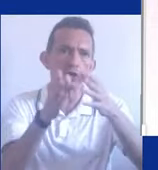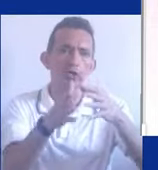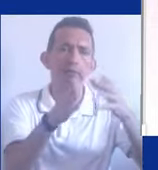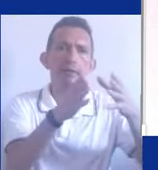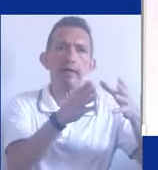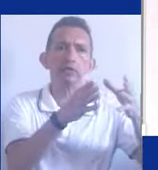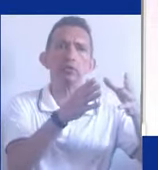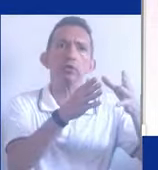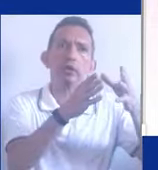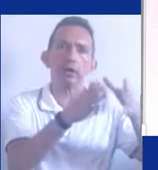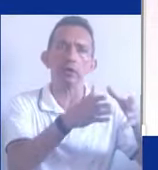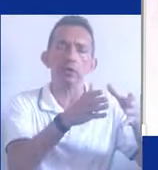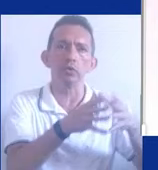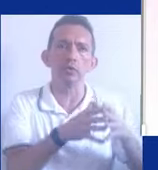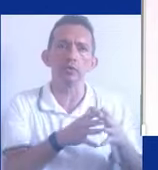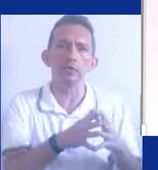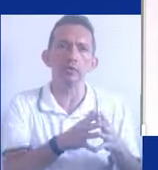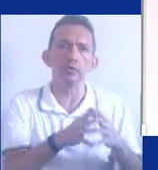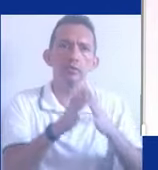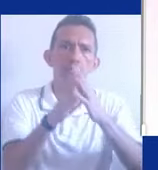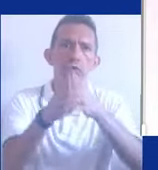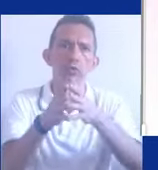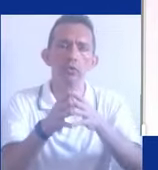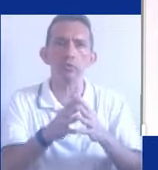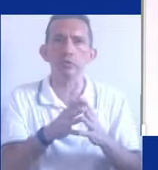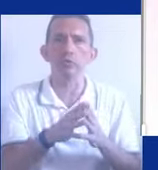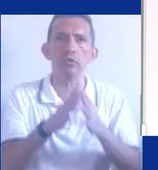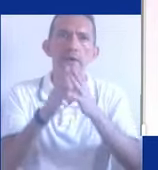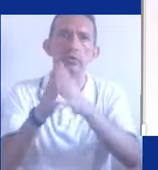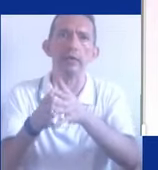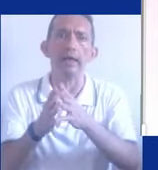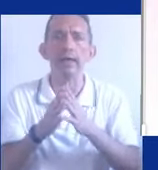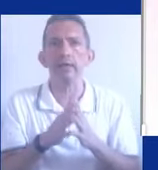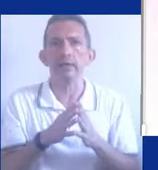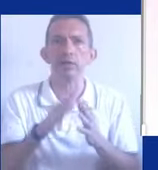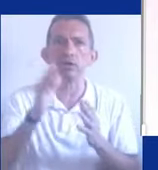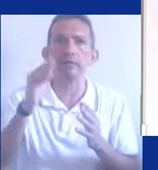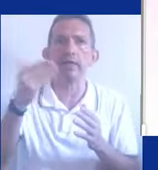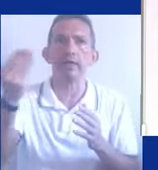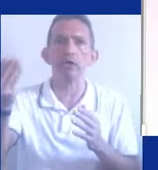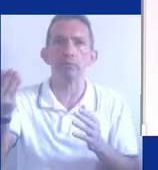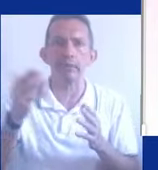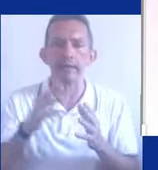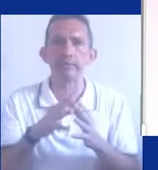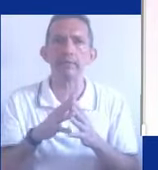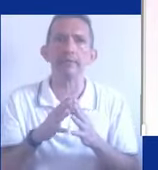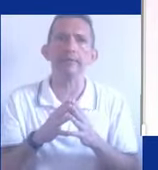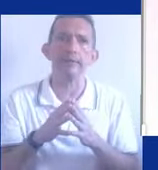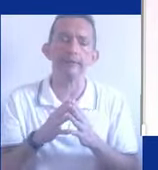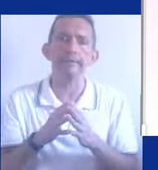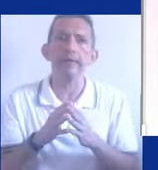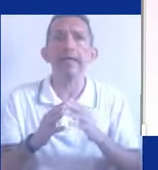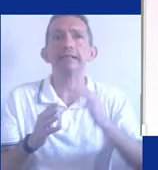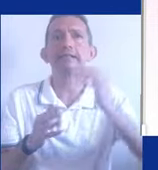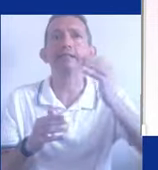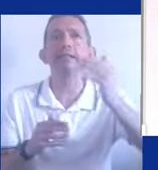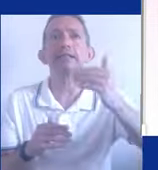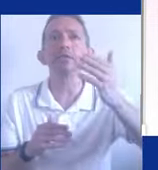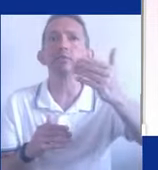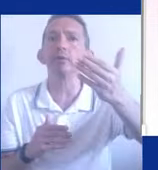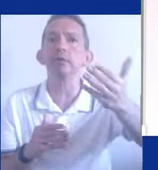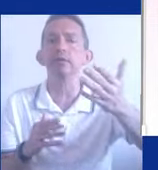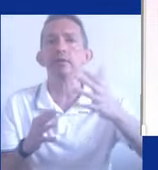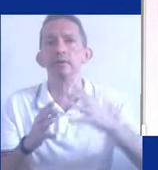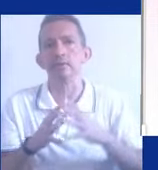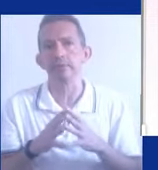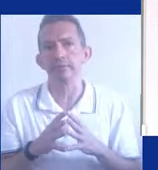função do retículo endoplasmático granuloso, ou rugoso, ou granular, que a gente chama de ergastoplasma, né? É